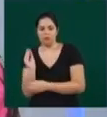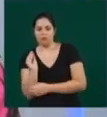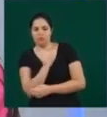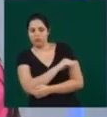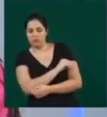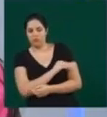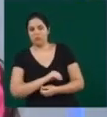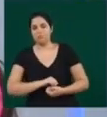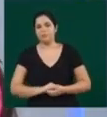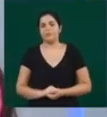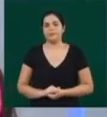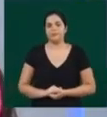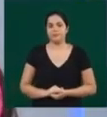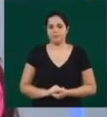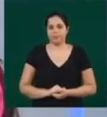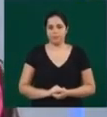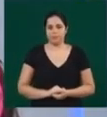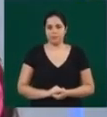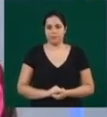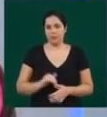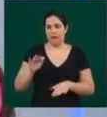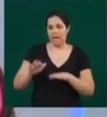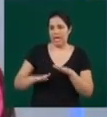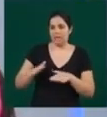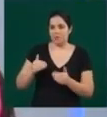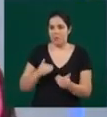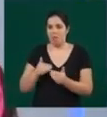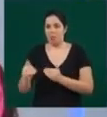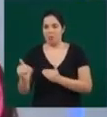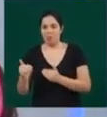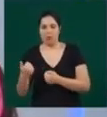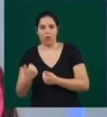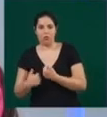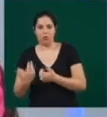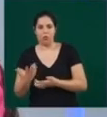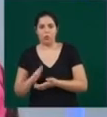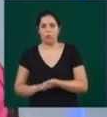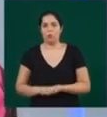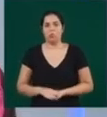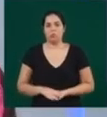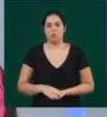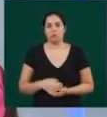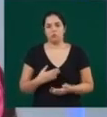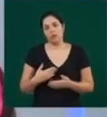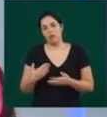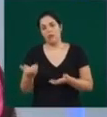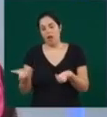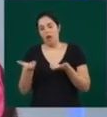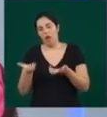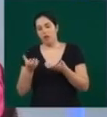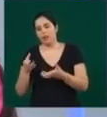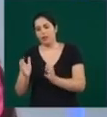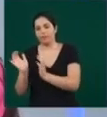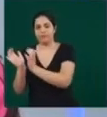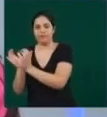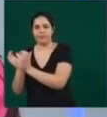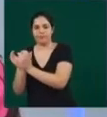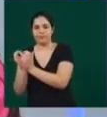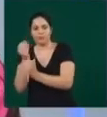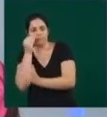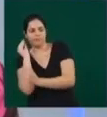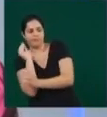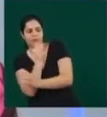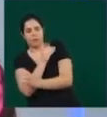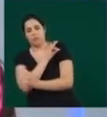não apresentam uma performance boa, às vezes, em algum jogo, um desempenho legal, e aí o comitê, o